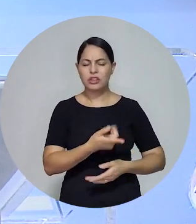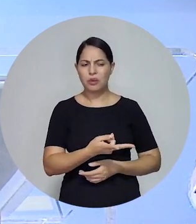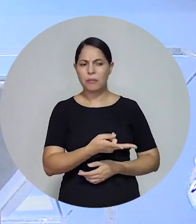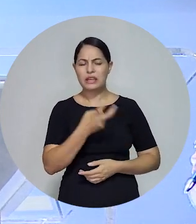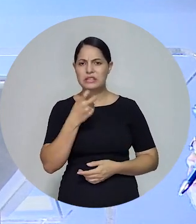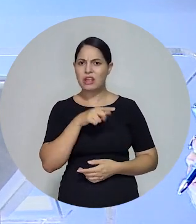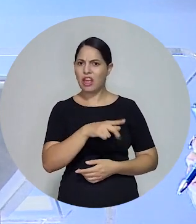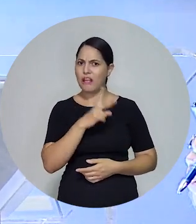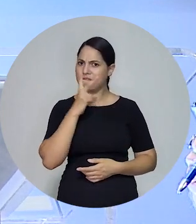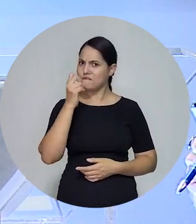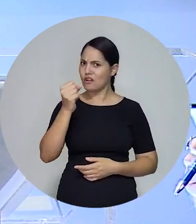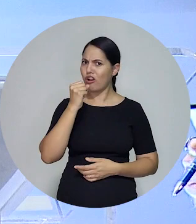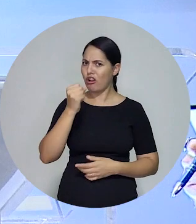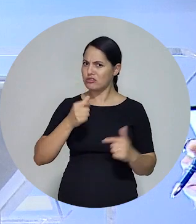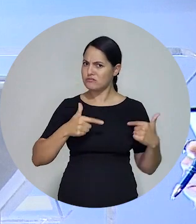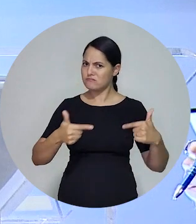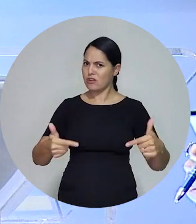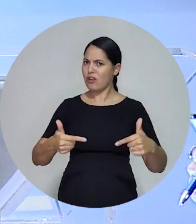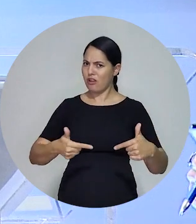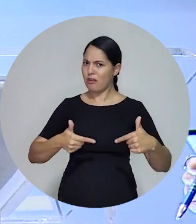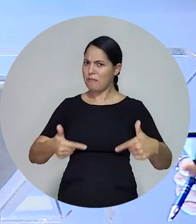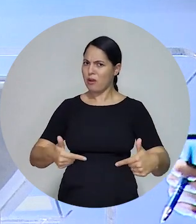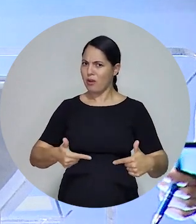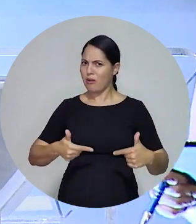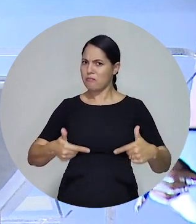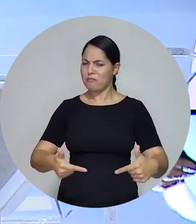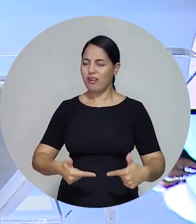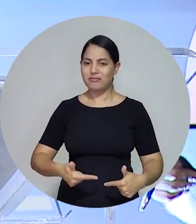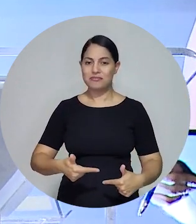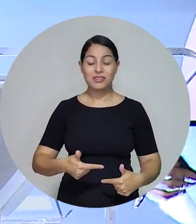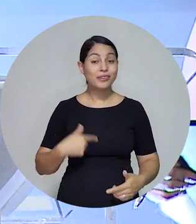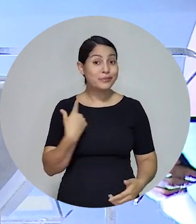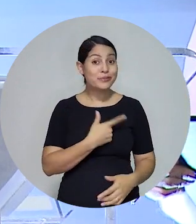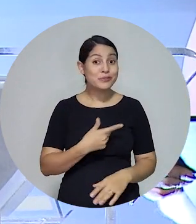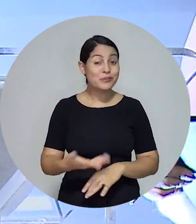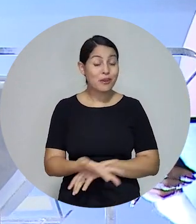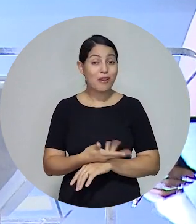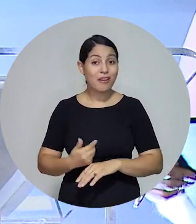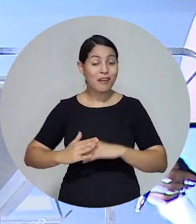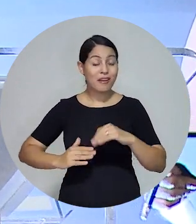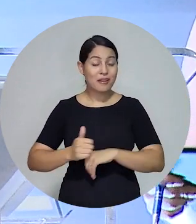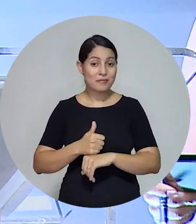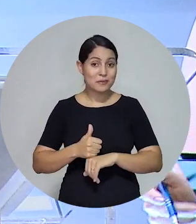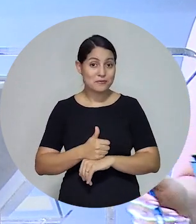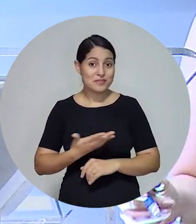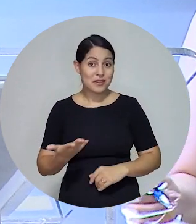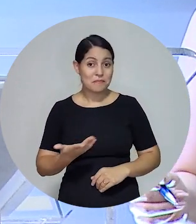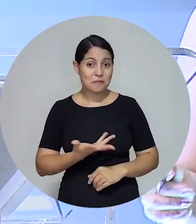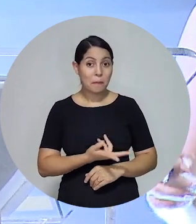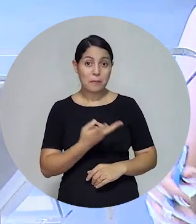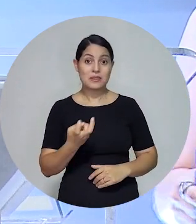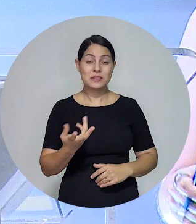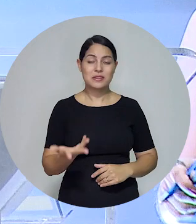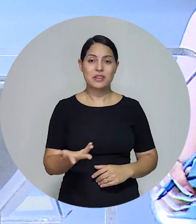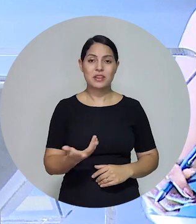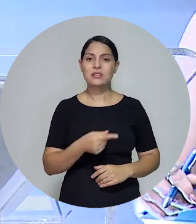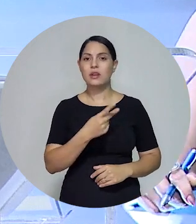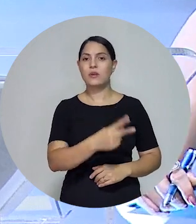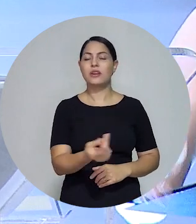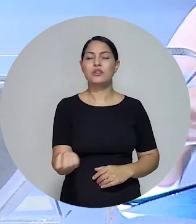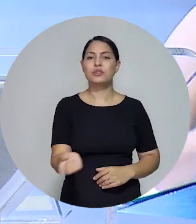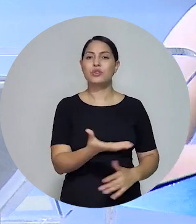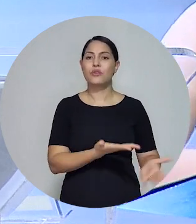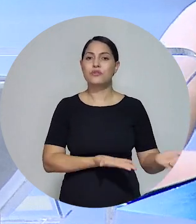jovem advocacia brasileira como a força motriz da nossa profissão. A advocacia brasileira, a jovem